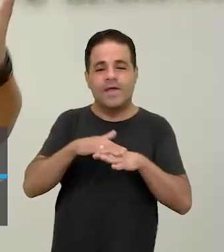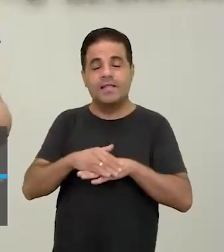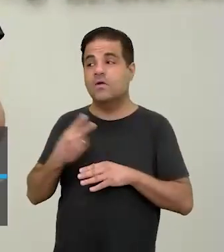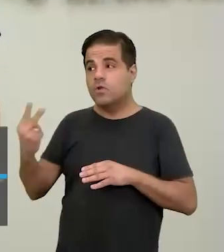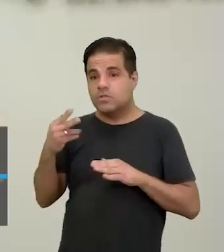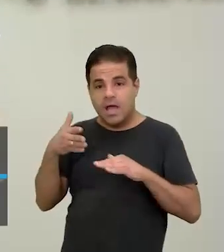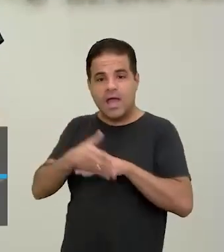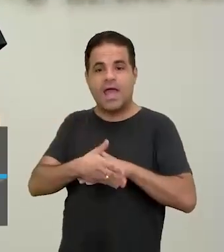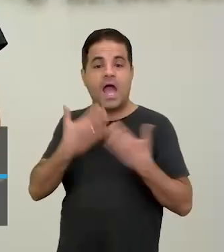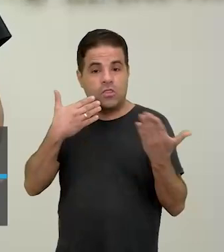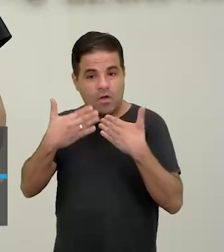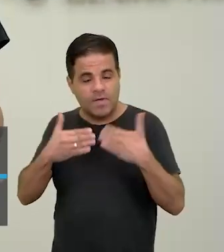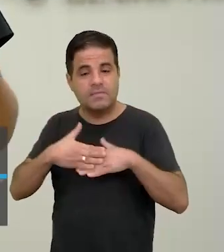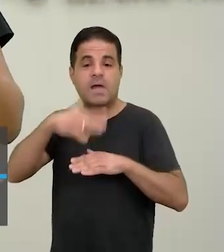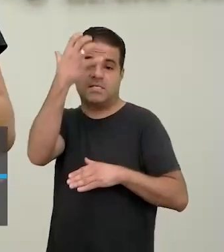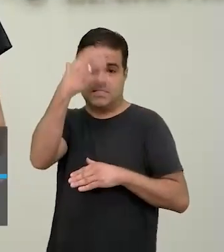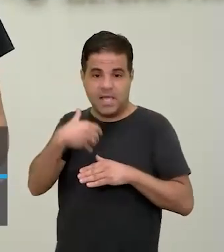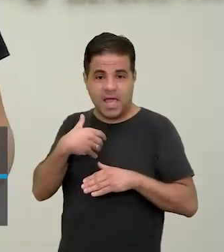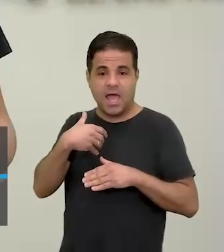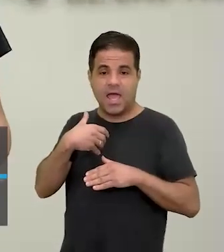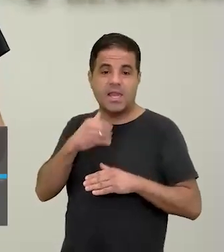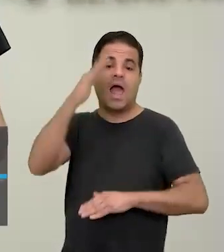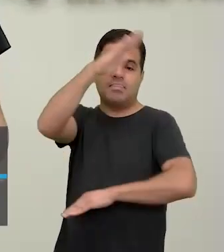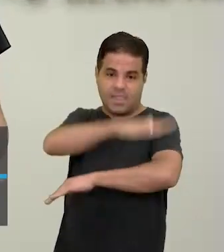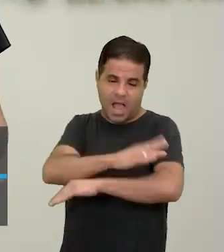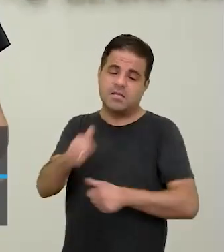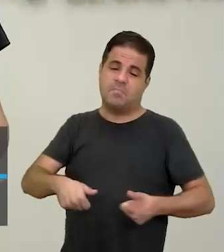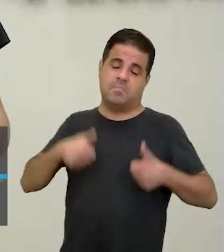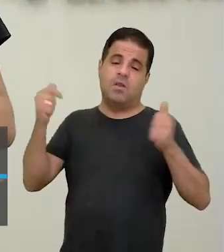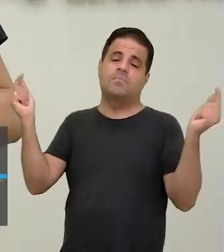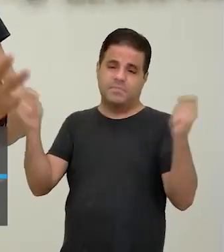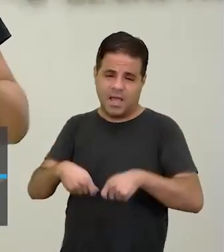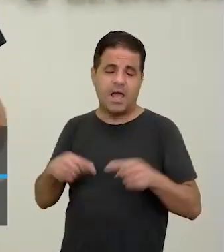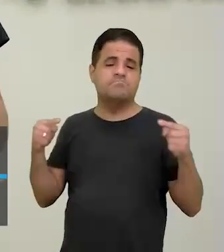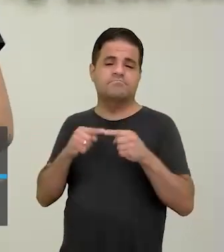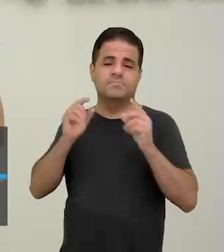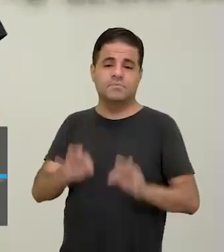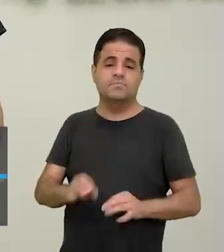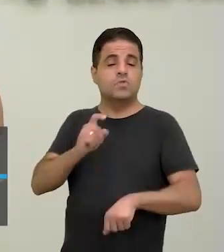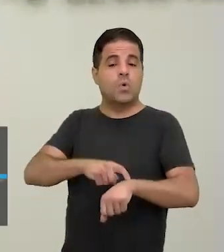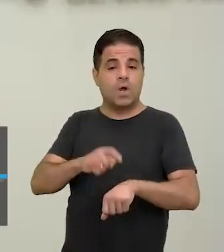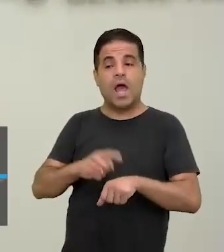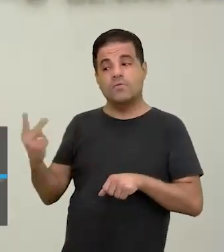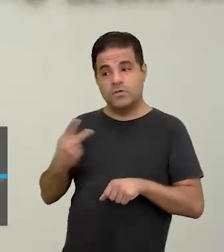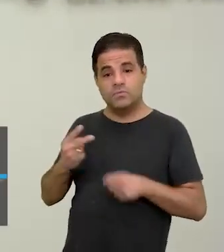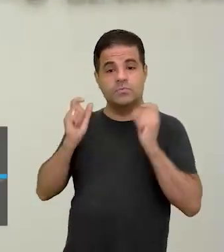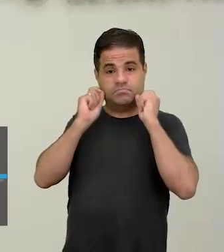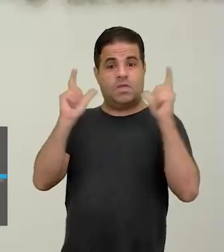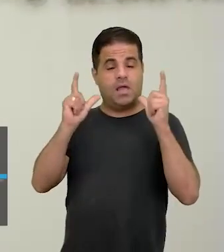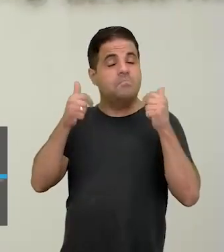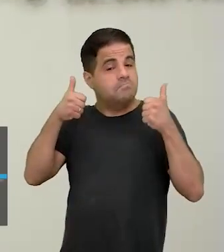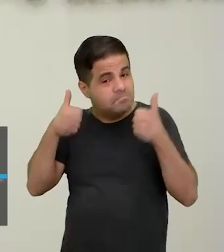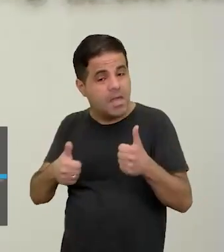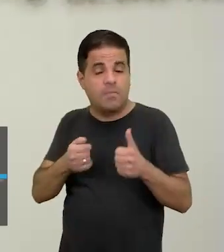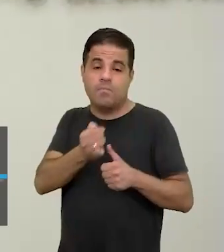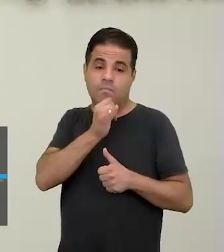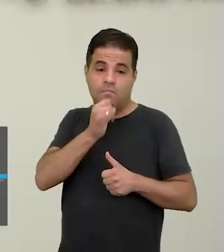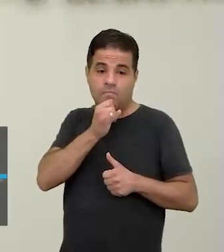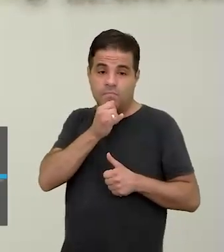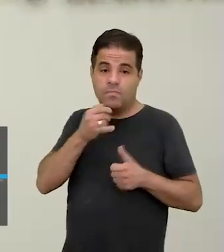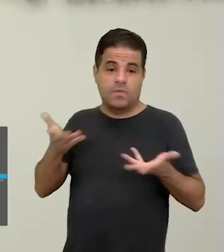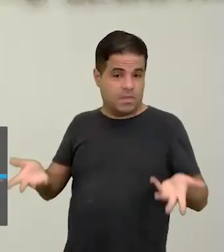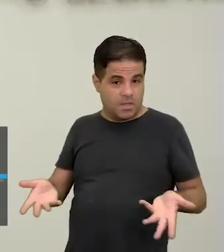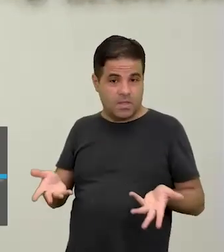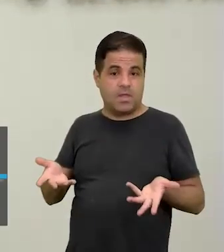convivência que as nossas conversas mais sérias vão acontecer no período da tarde. Porque é um horário onde as duas pessoas estão acordadas. Esse, por exemplo, é o meu acordo